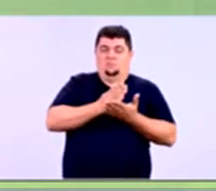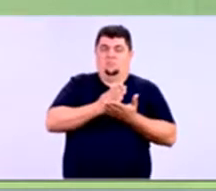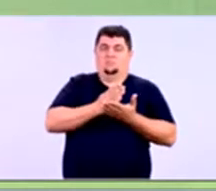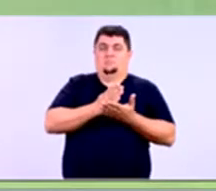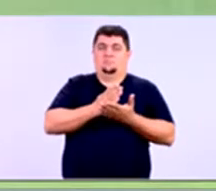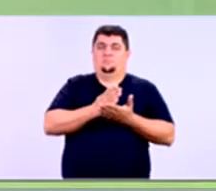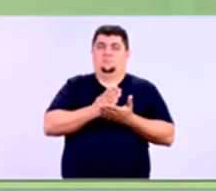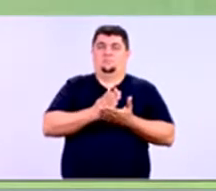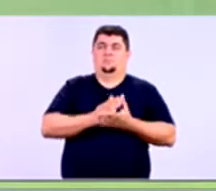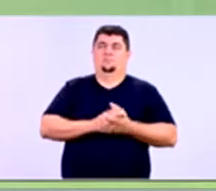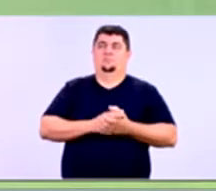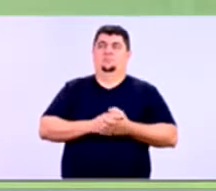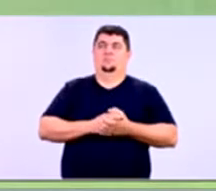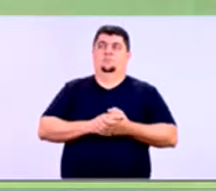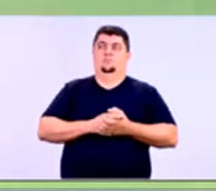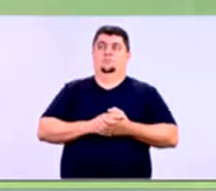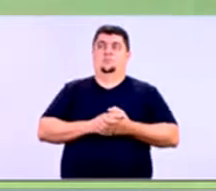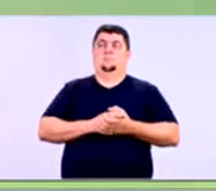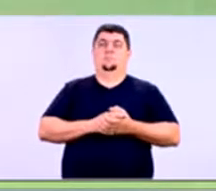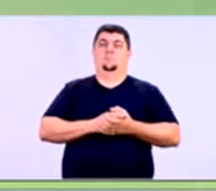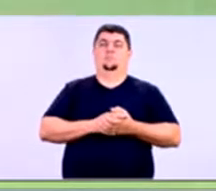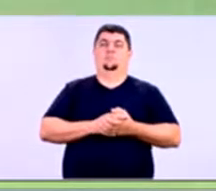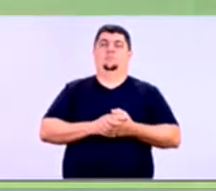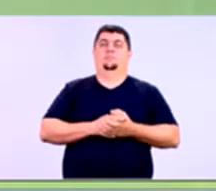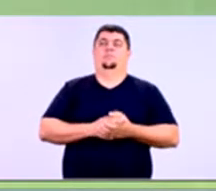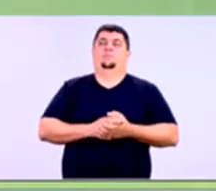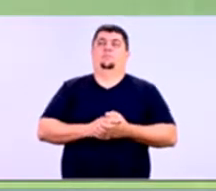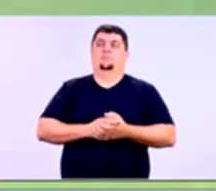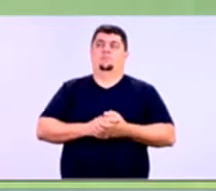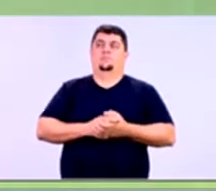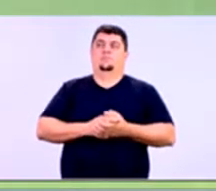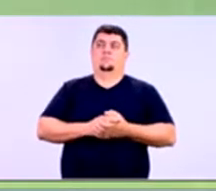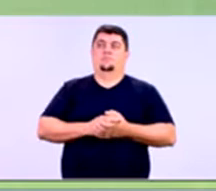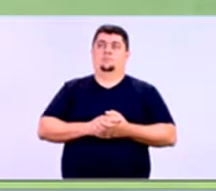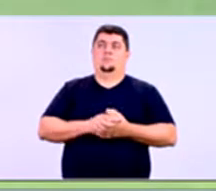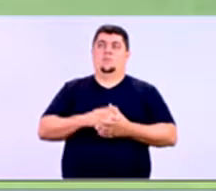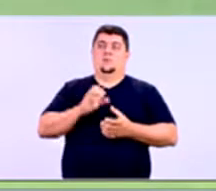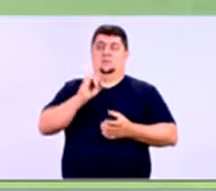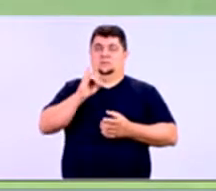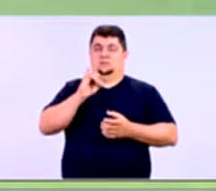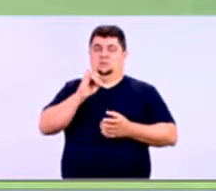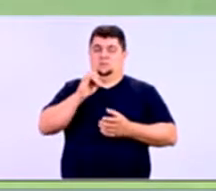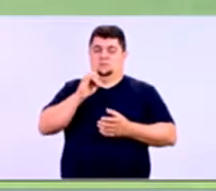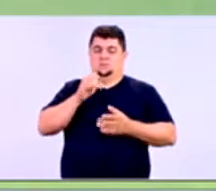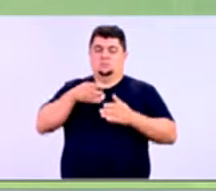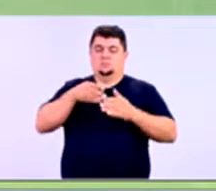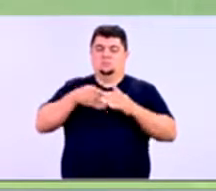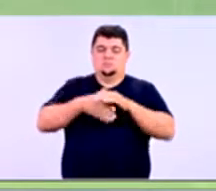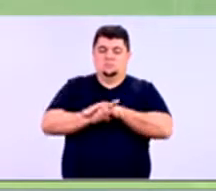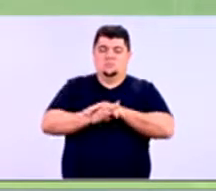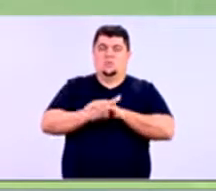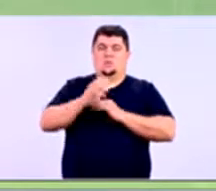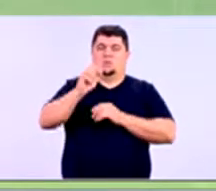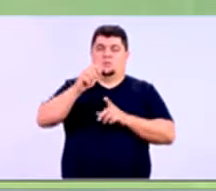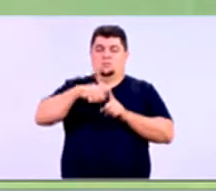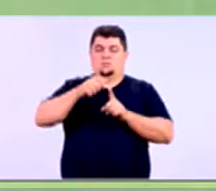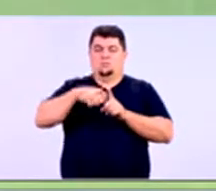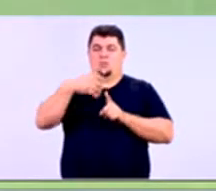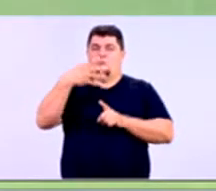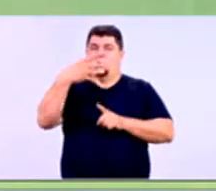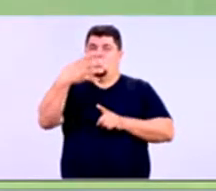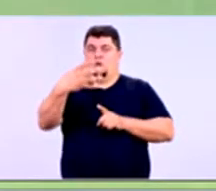seja, PV. Rende quando aplicado durante 4 meses, ou